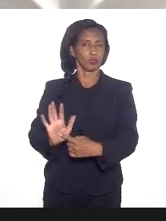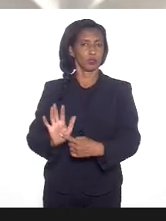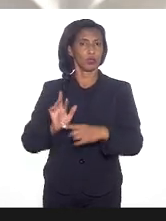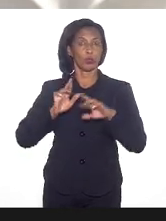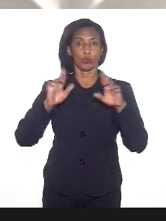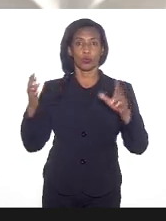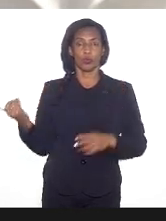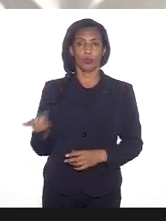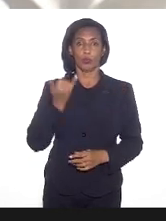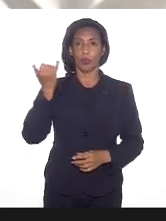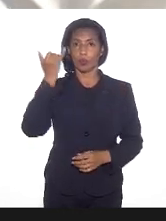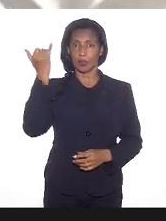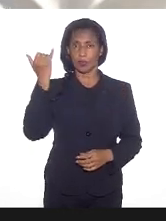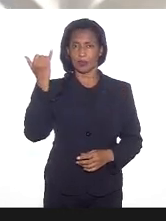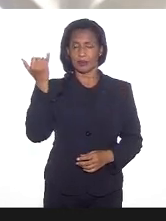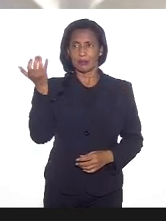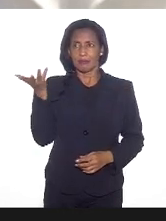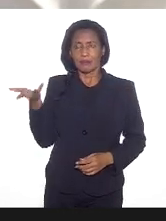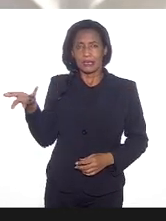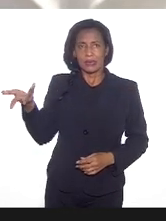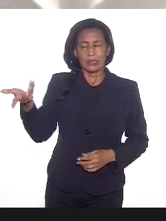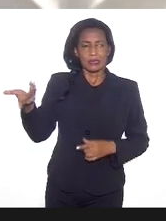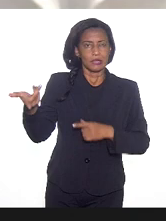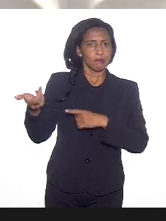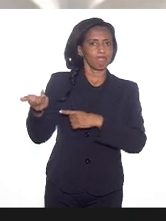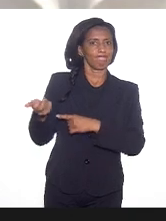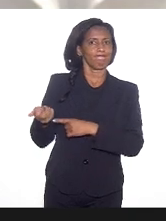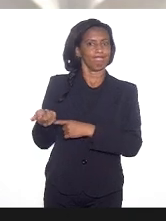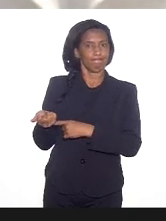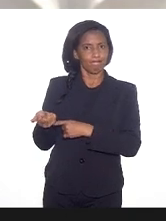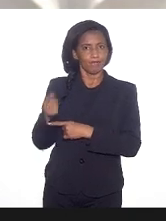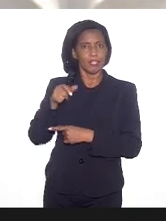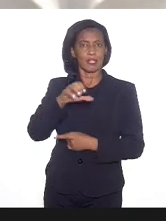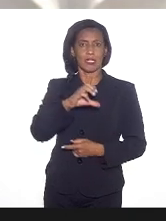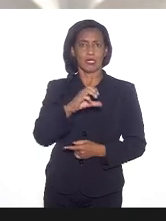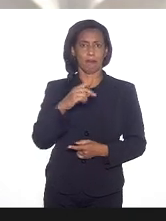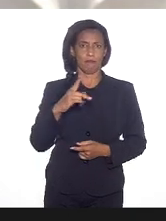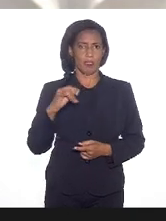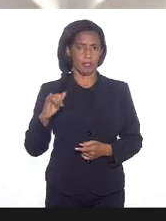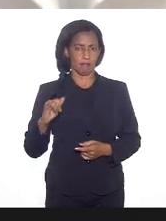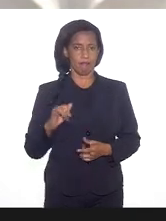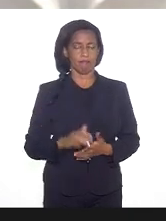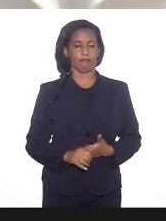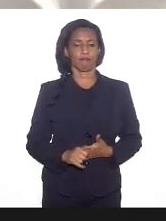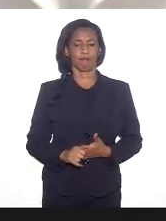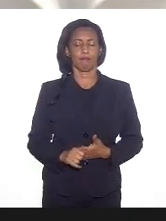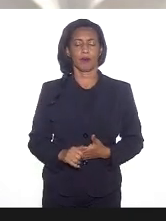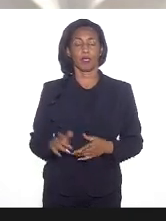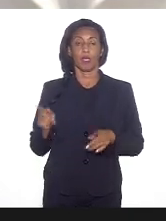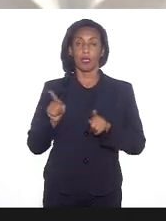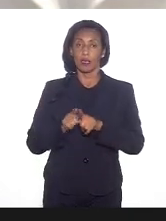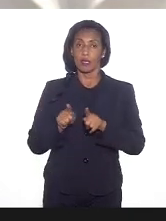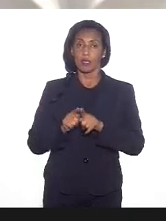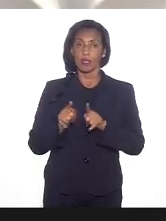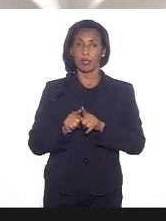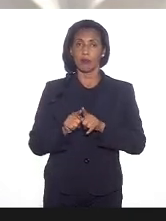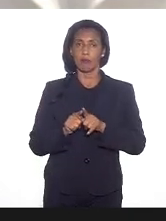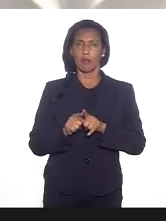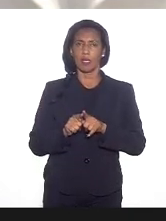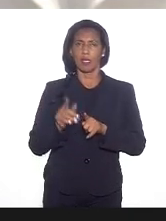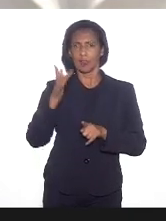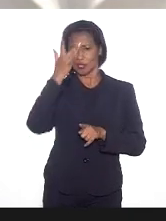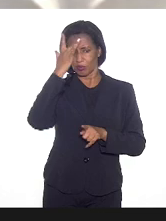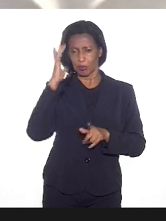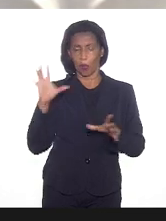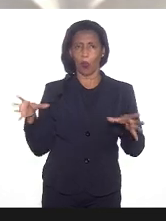a importância, mas a grandiosidade dessa CPI. Por outro lado, a composição dos integrantes da